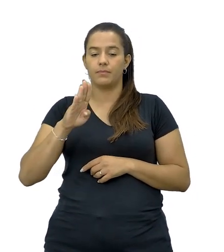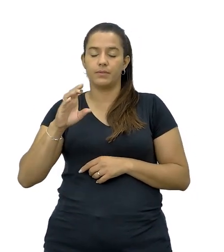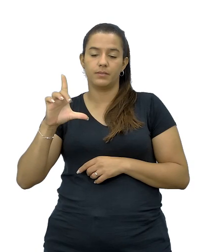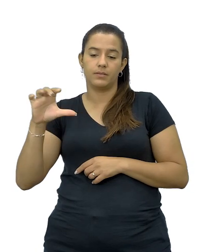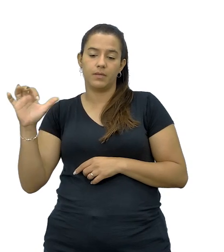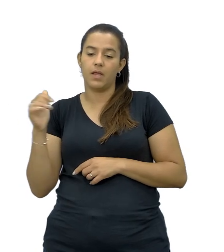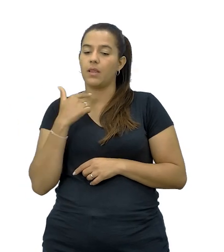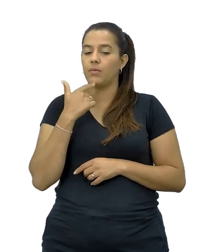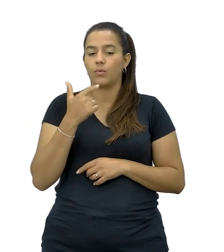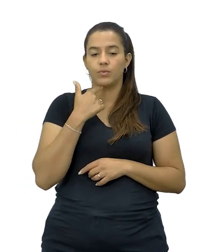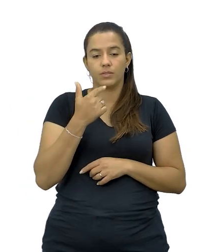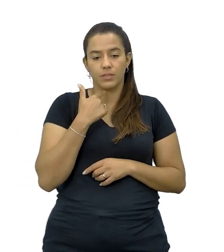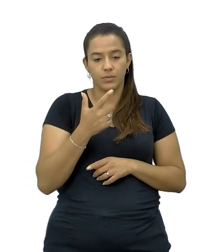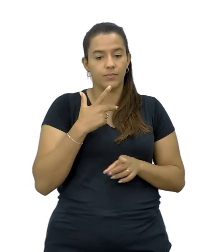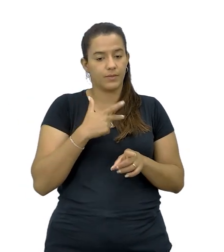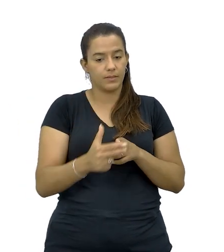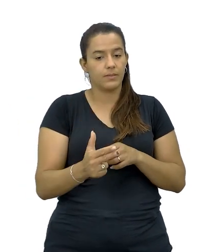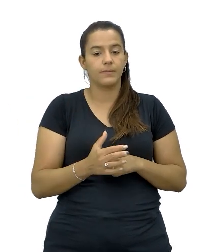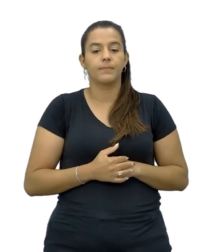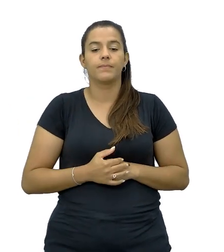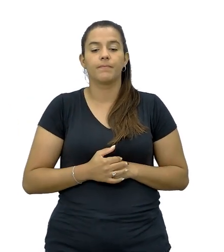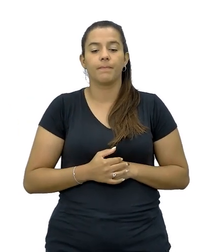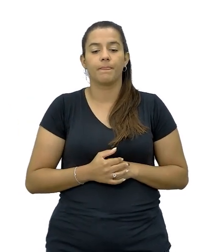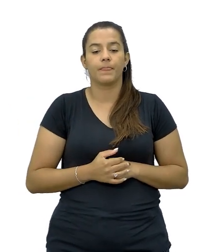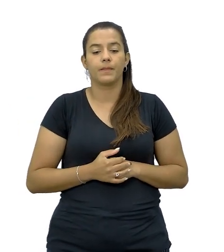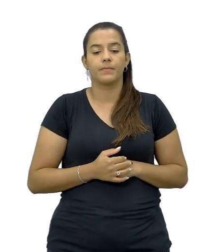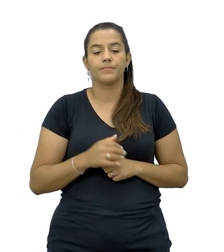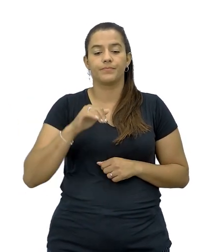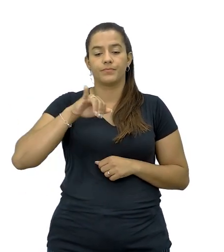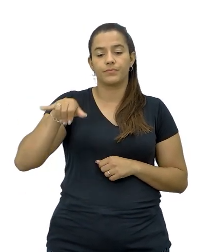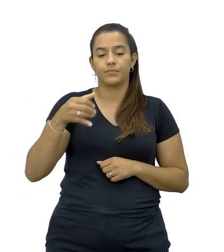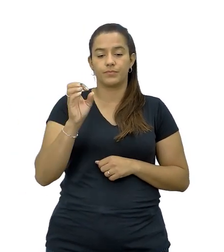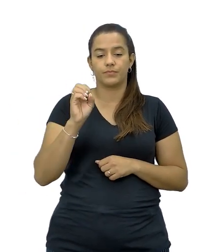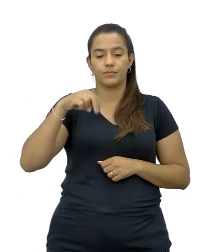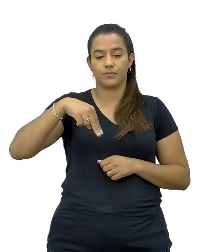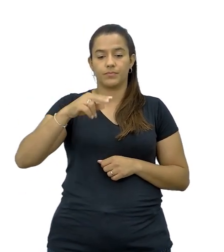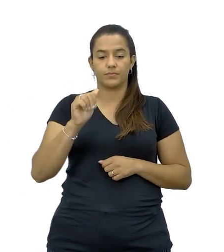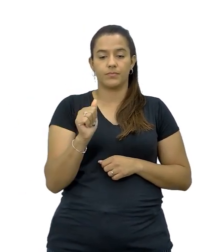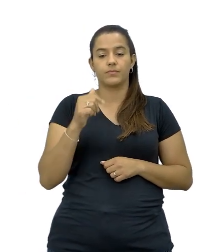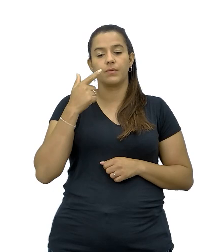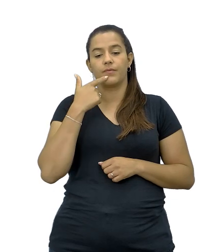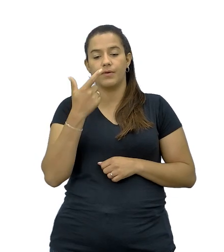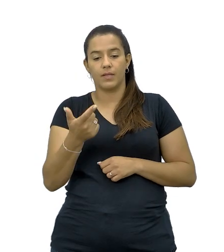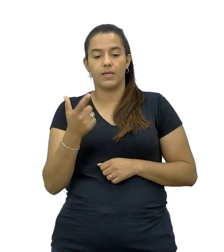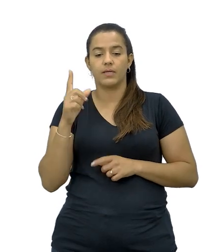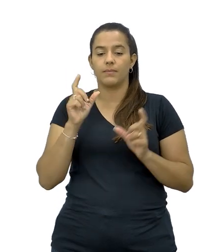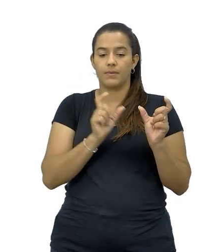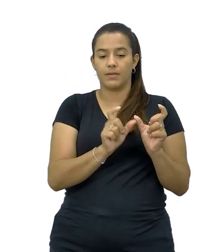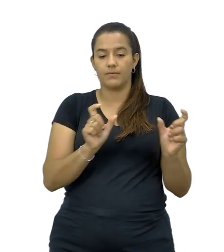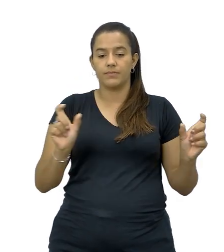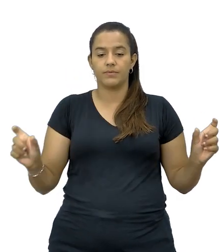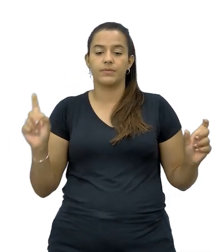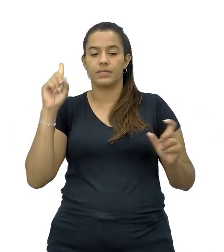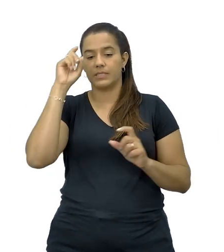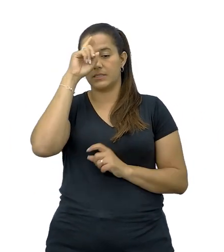tema gerador, né, dessa narrativa. O Jonah é o irmão, dizer que as palavras ficaram mais difíceis, imagina, você perdeu porque as palavras ficam mais